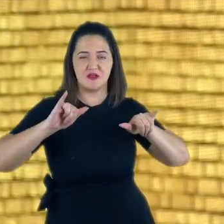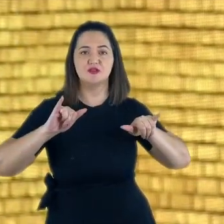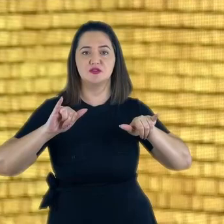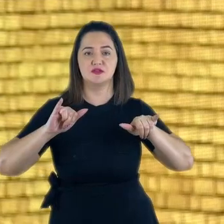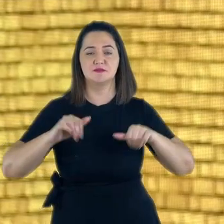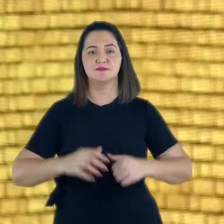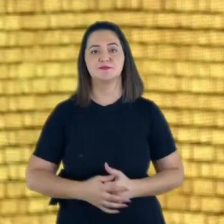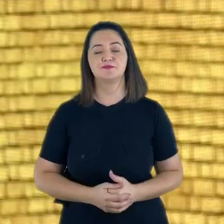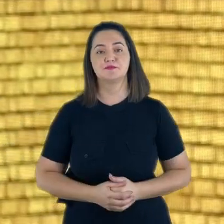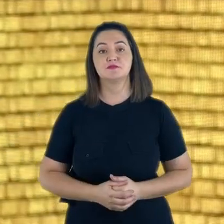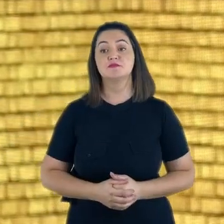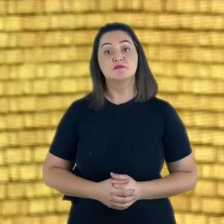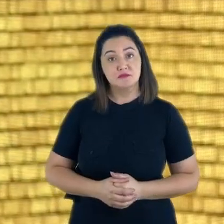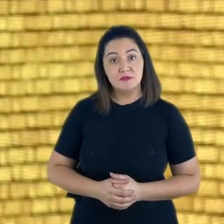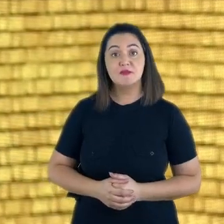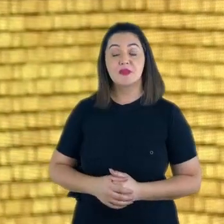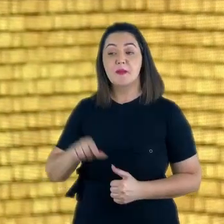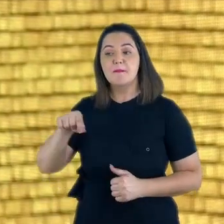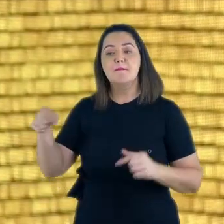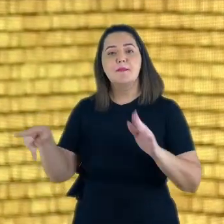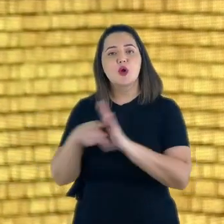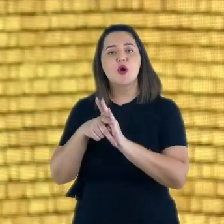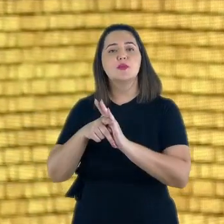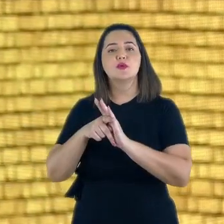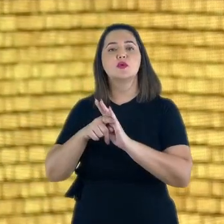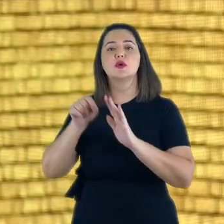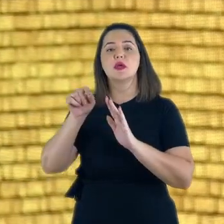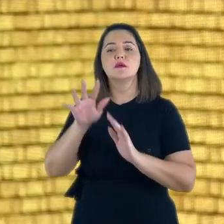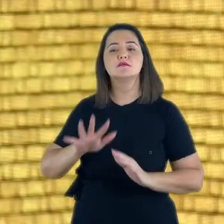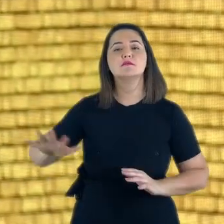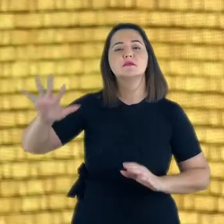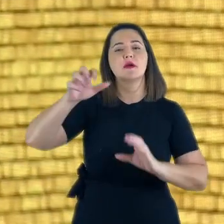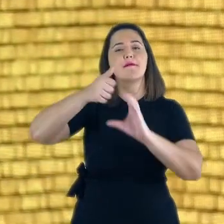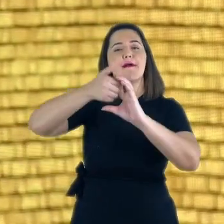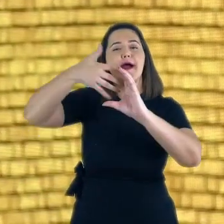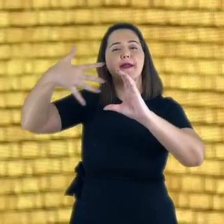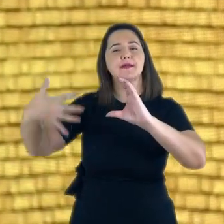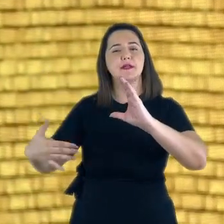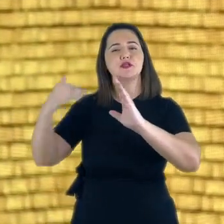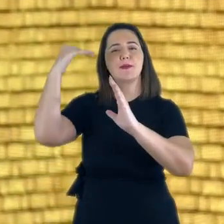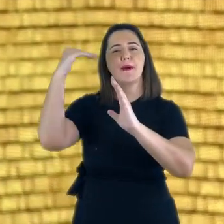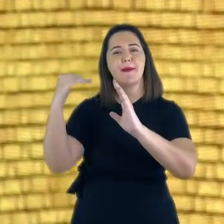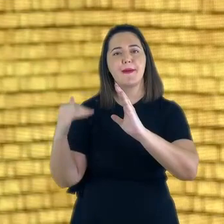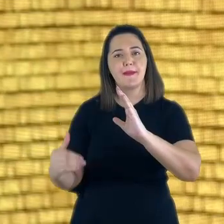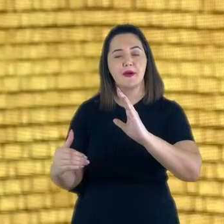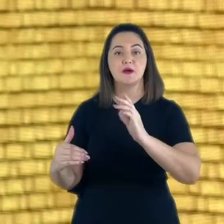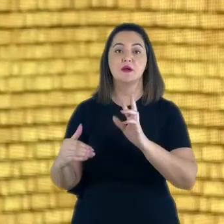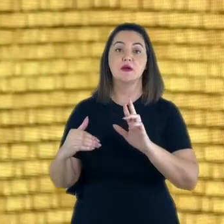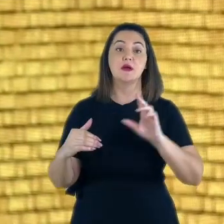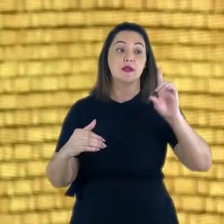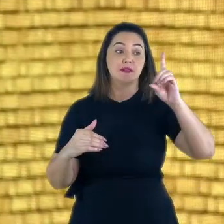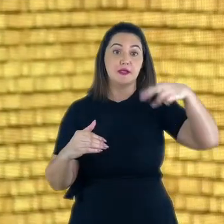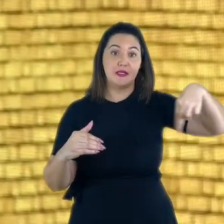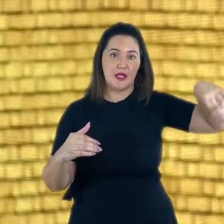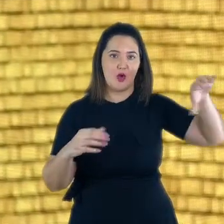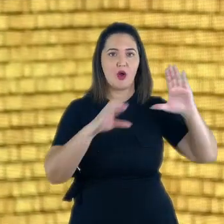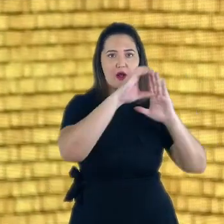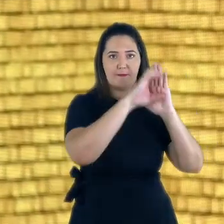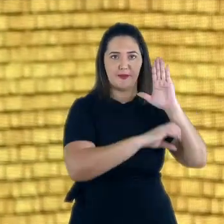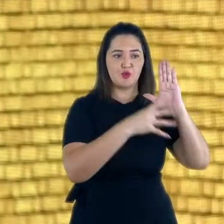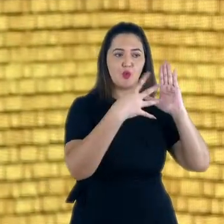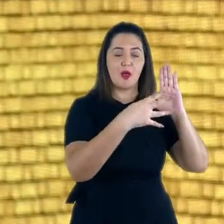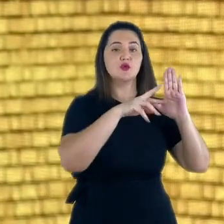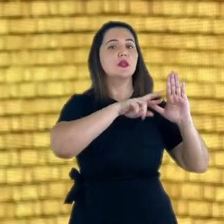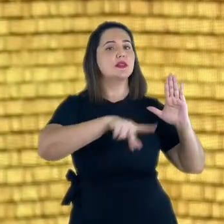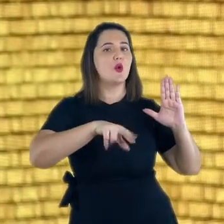clássico, onde encontramos todos esses característicos presentes. Daniel 4, por outro lado, não é um livro apocalíptico, mas